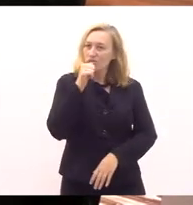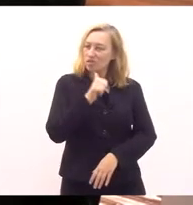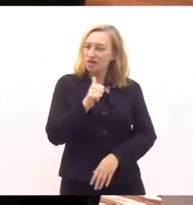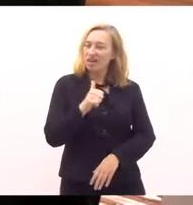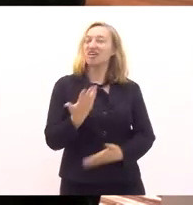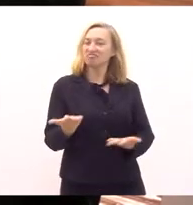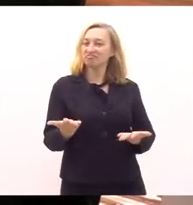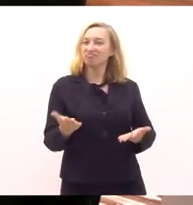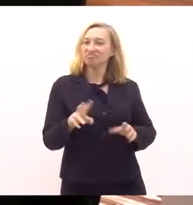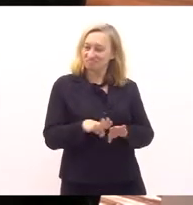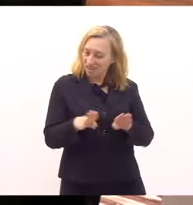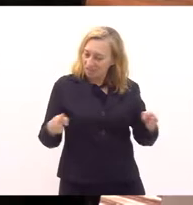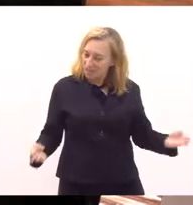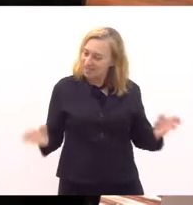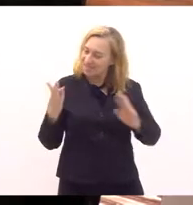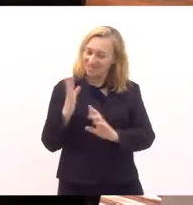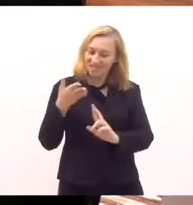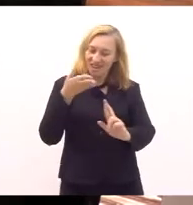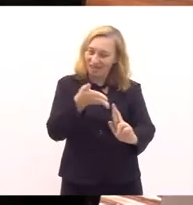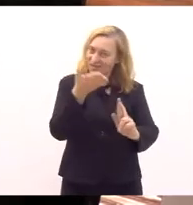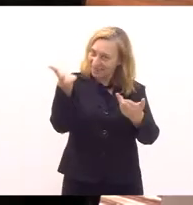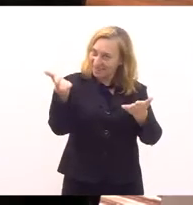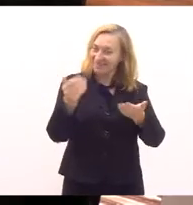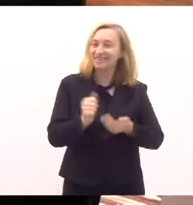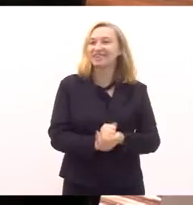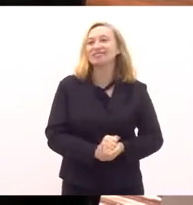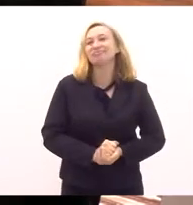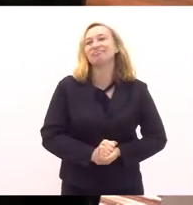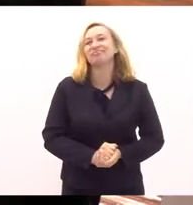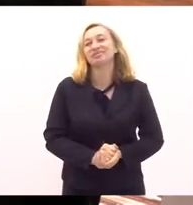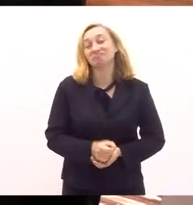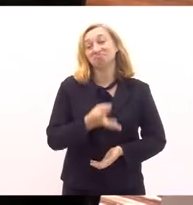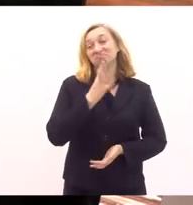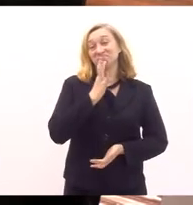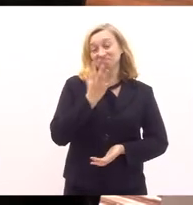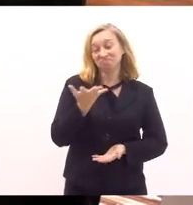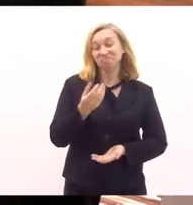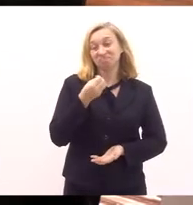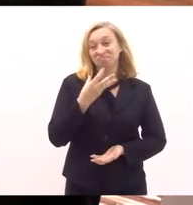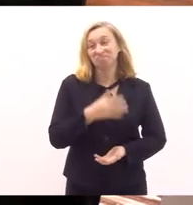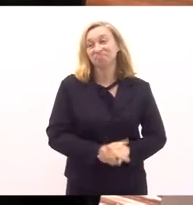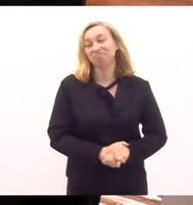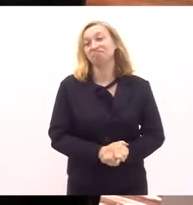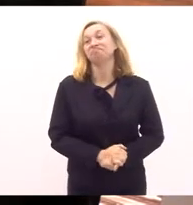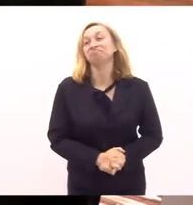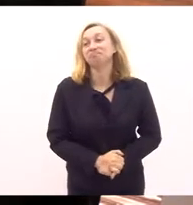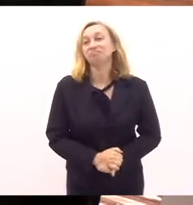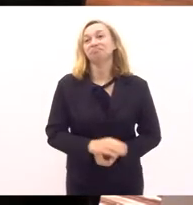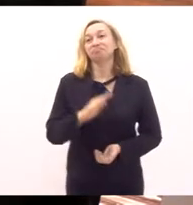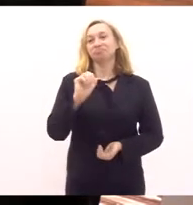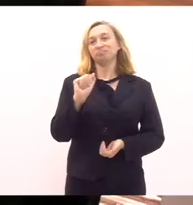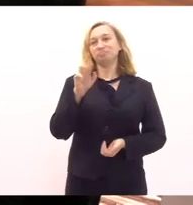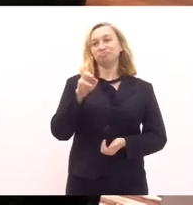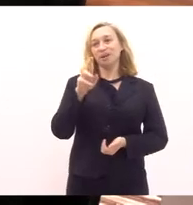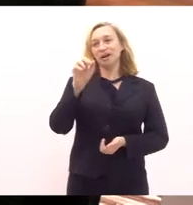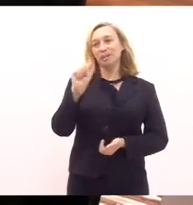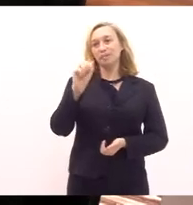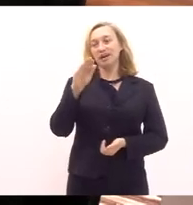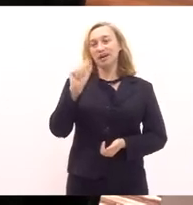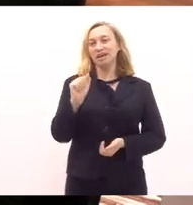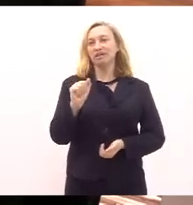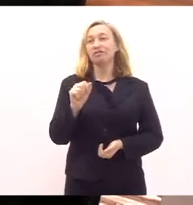na mesa, referência, né, quem a gente reconhece muito. Então, Bárbara, você